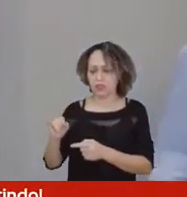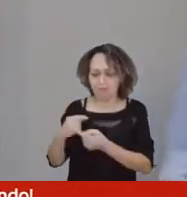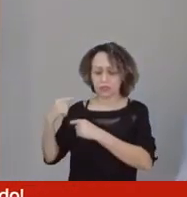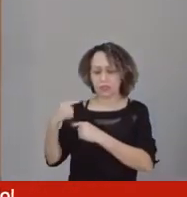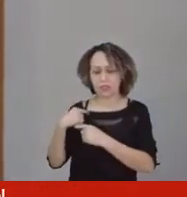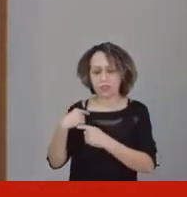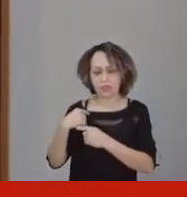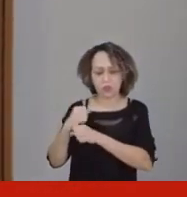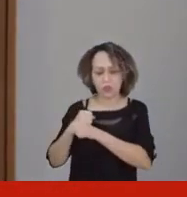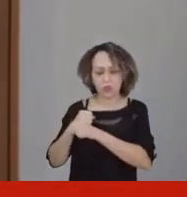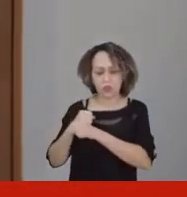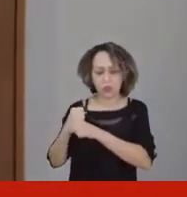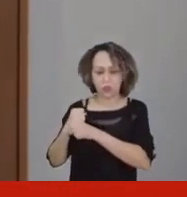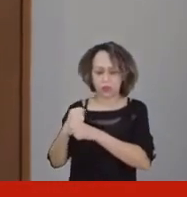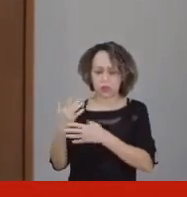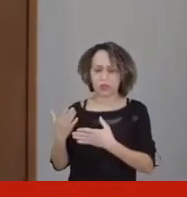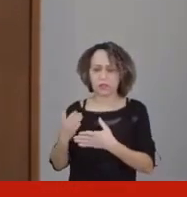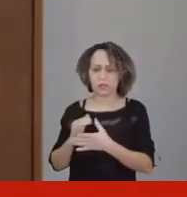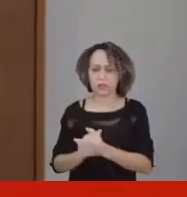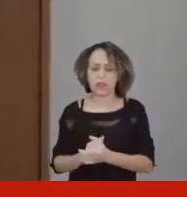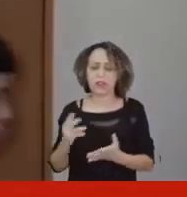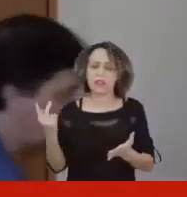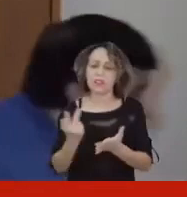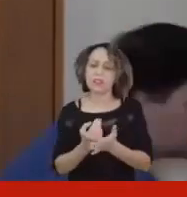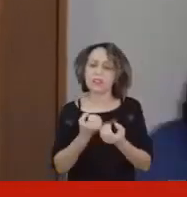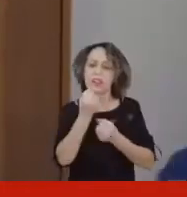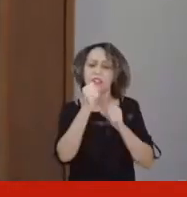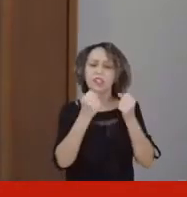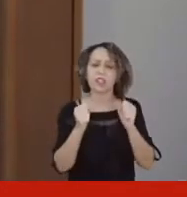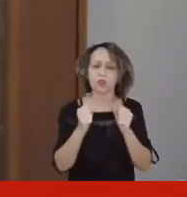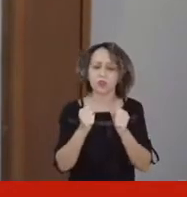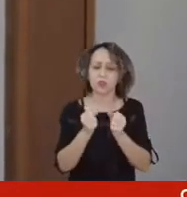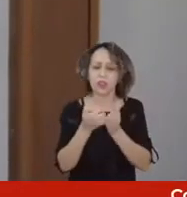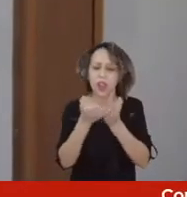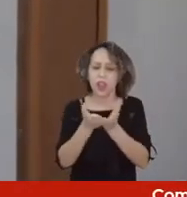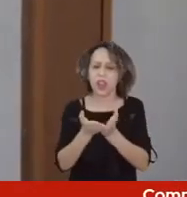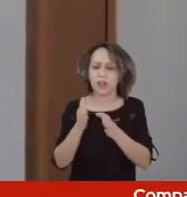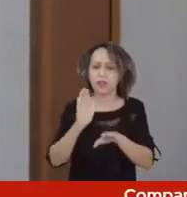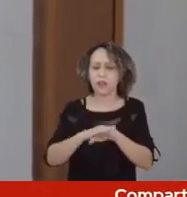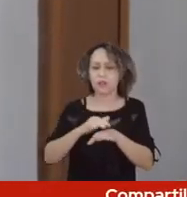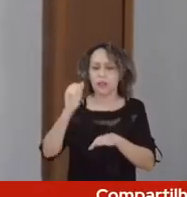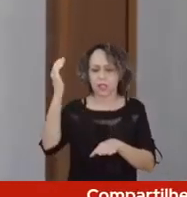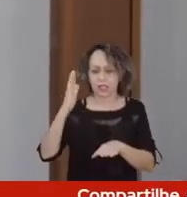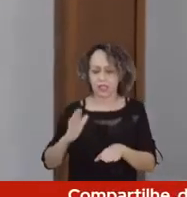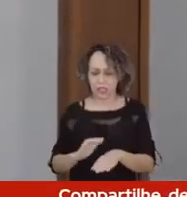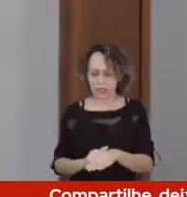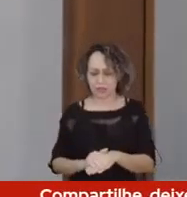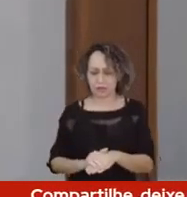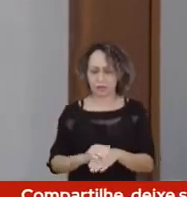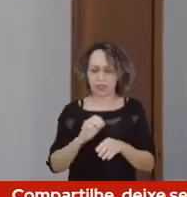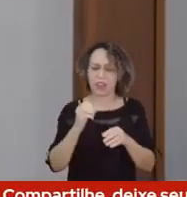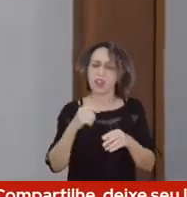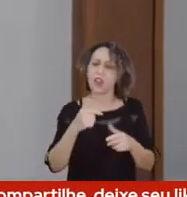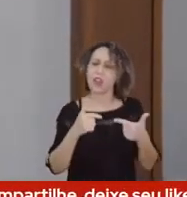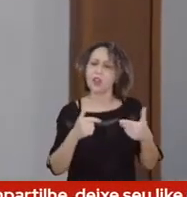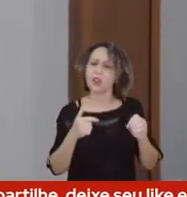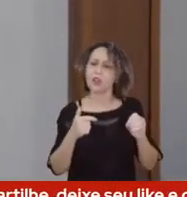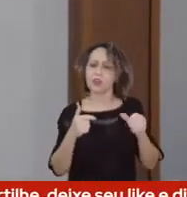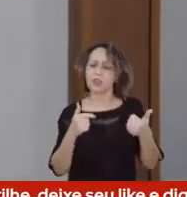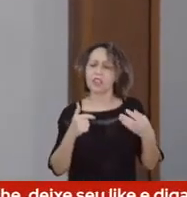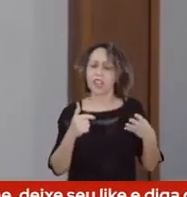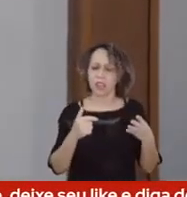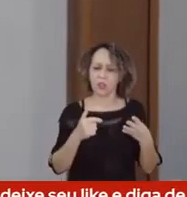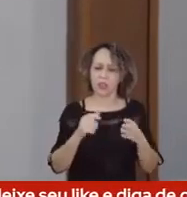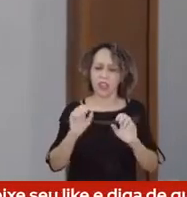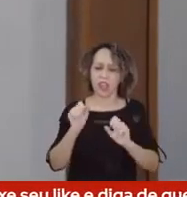indústria naval brasileira. Em 2014, a indústria naval empregava 84 mil trabalhadores e atualmente emprega em torno de 20